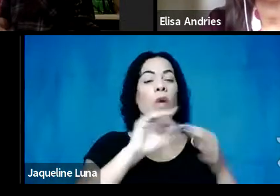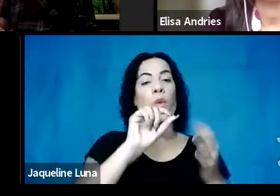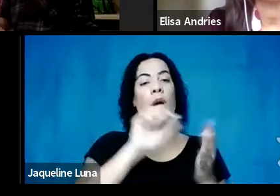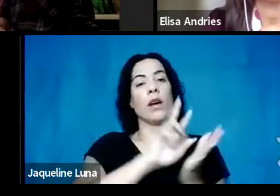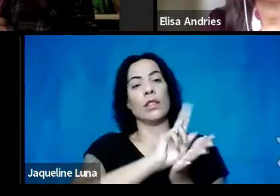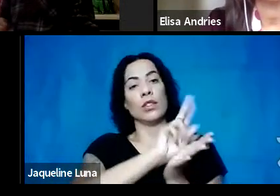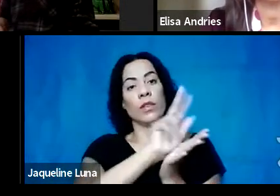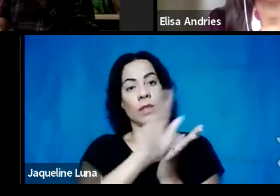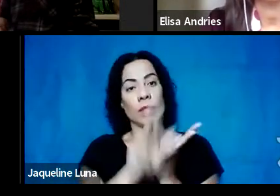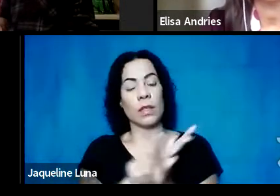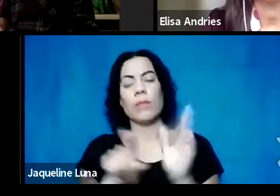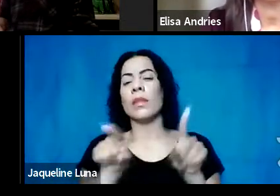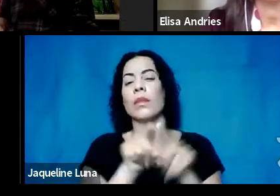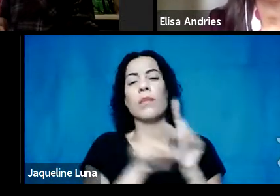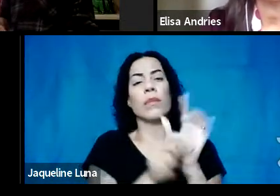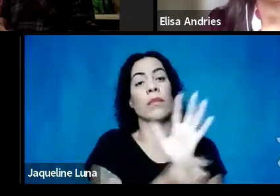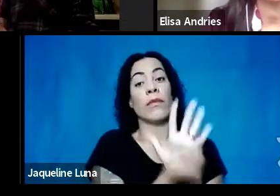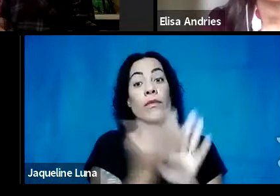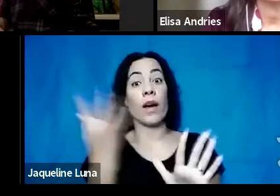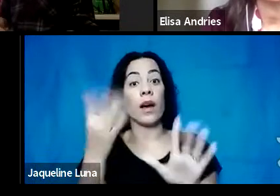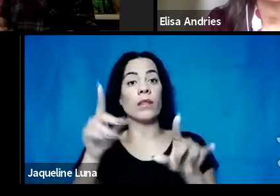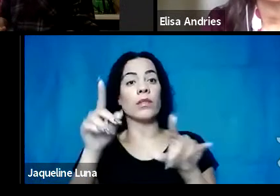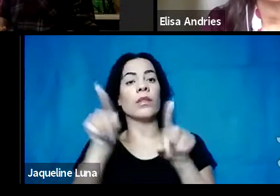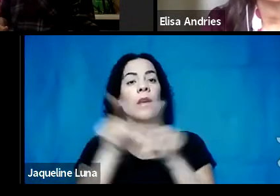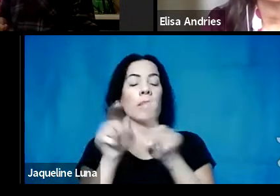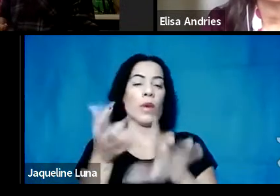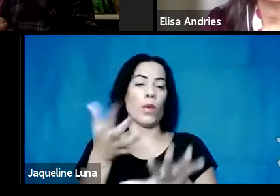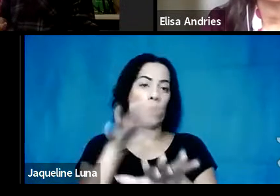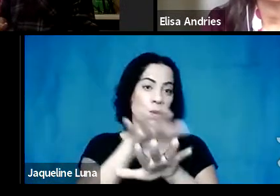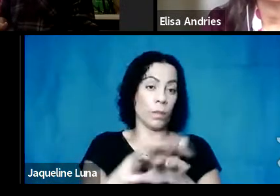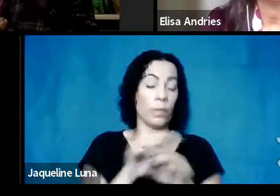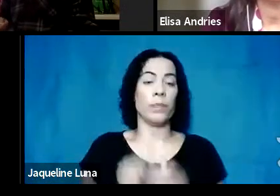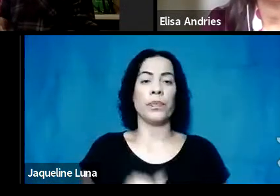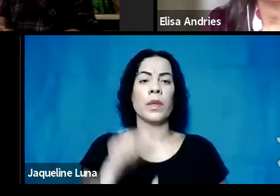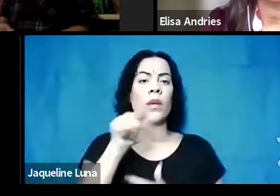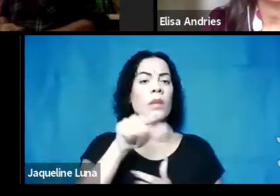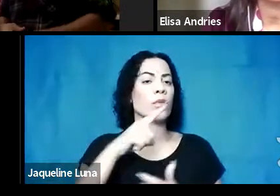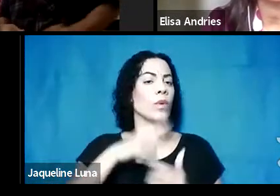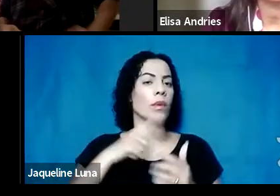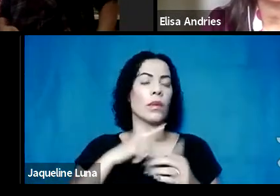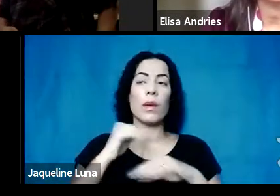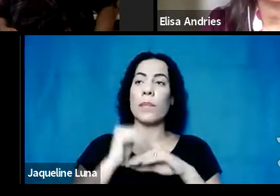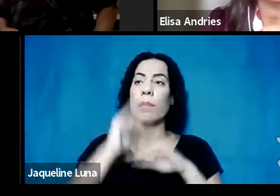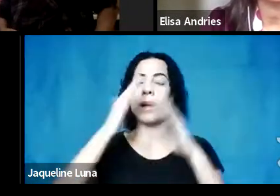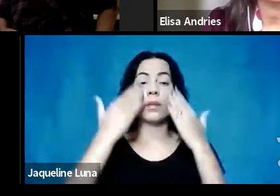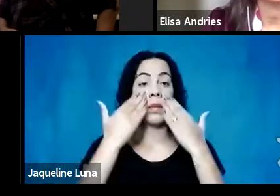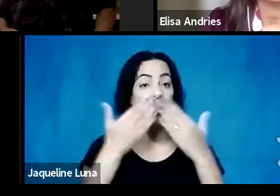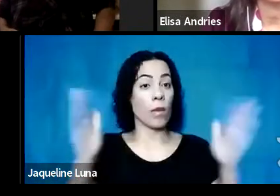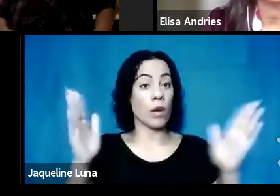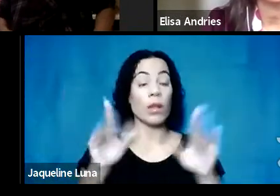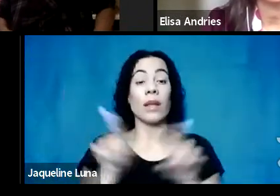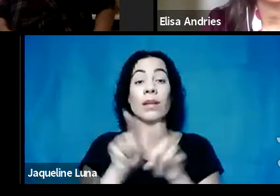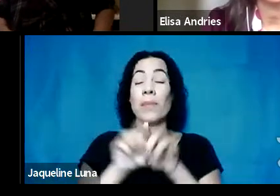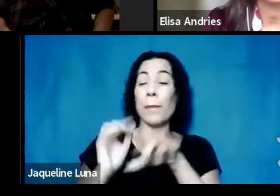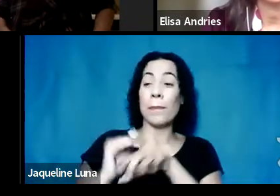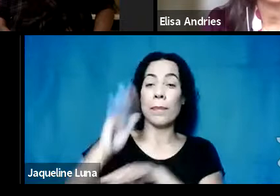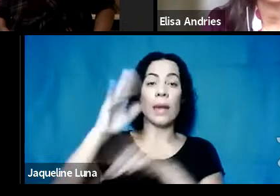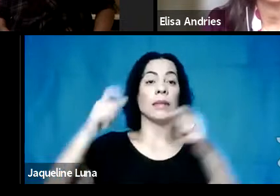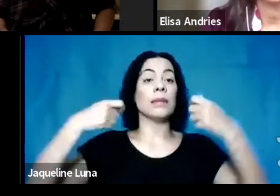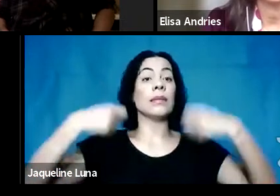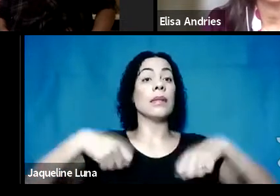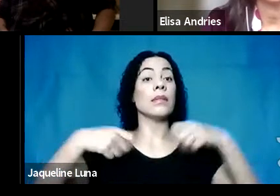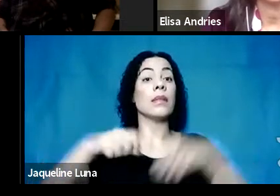em pluralidade e inclusão. Isso é evidente, ainda mais necessário quando a gente está no campo da